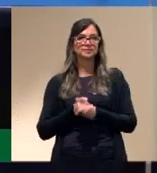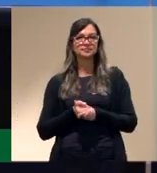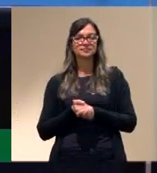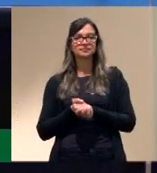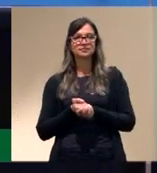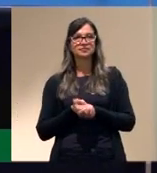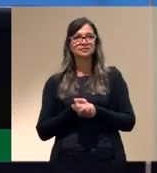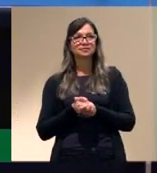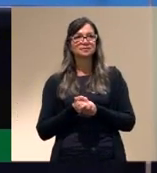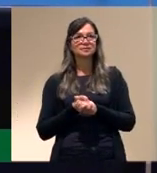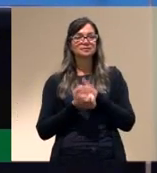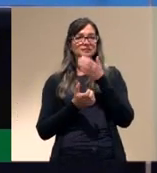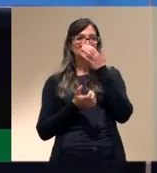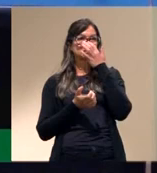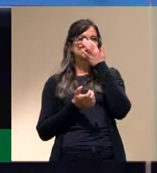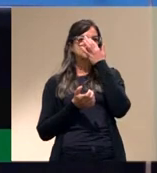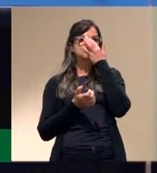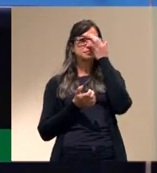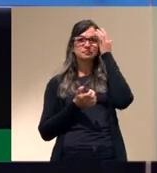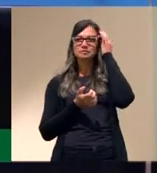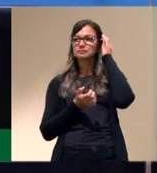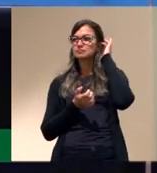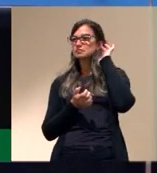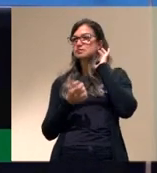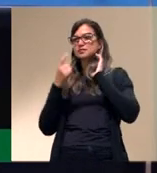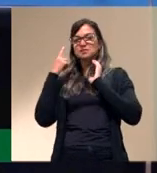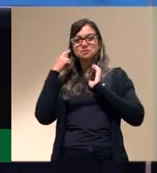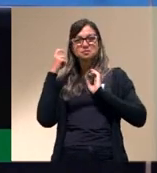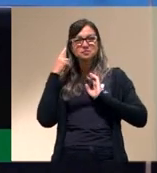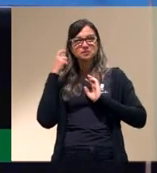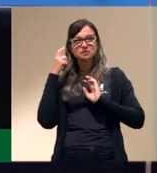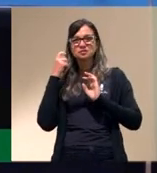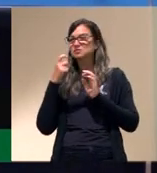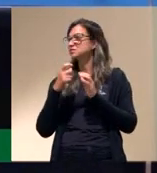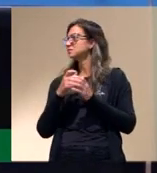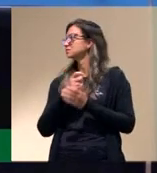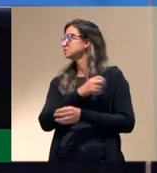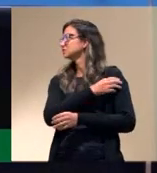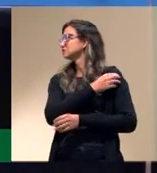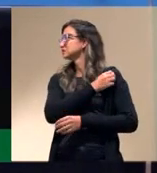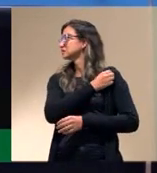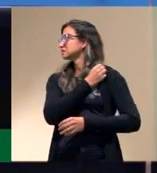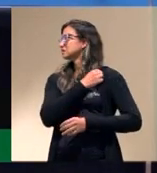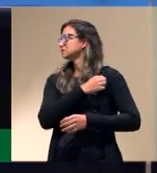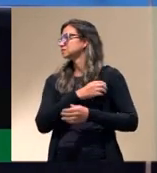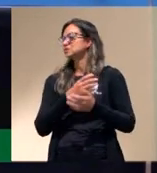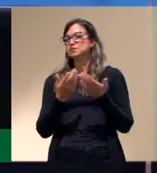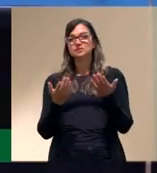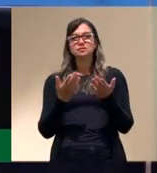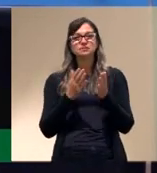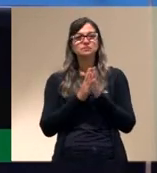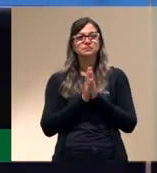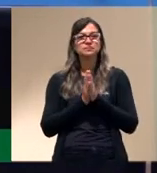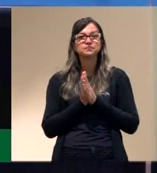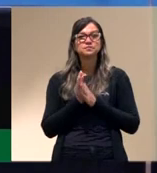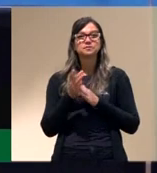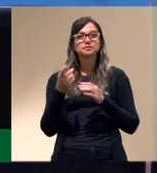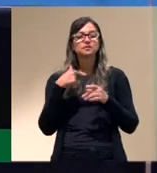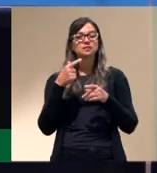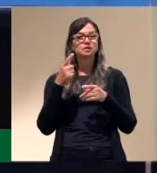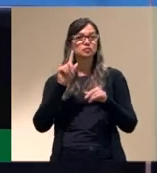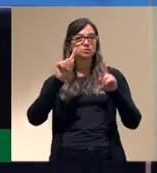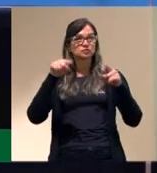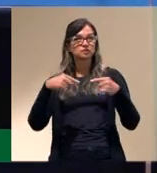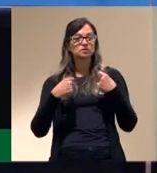um desafio, está dando um pouquinho de reverberação, né? Só agora que eu percebi. Um desafio que nós encontramos